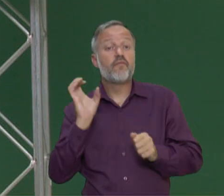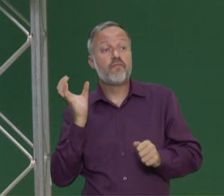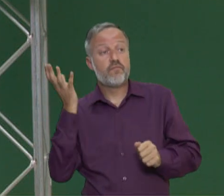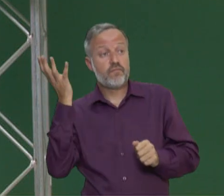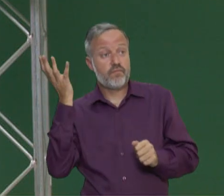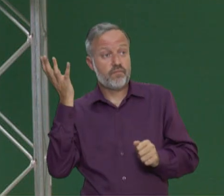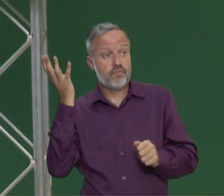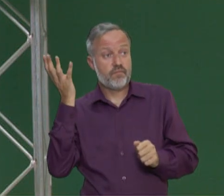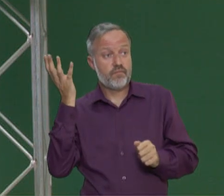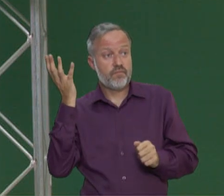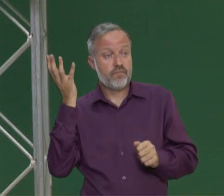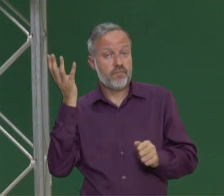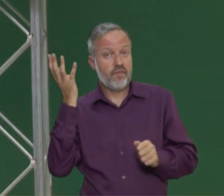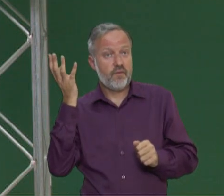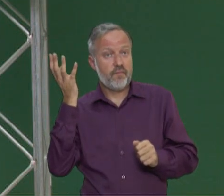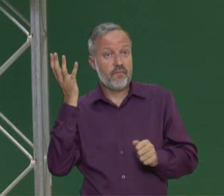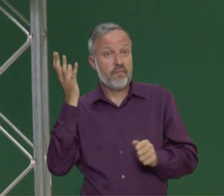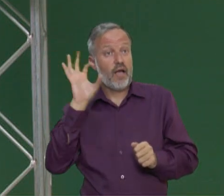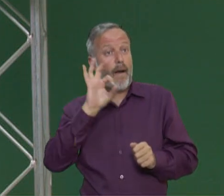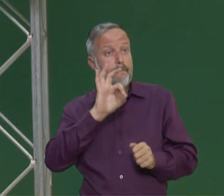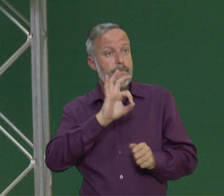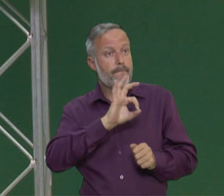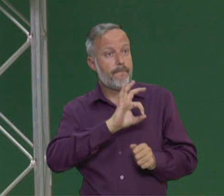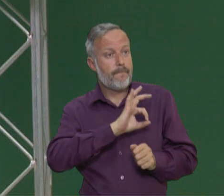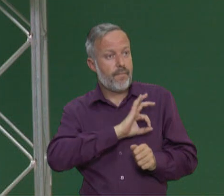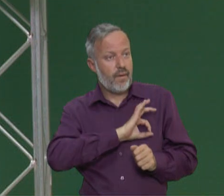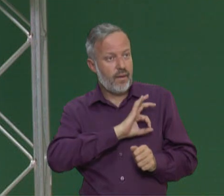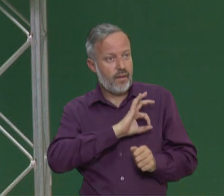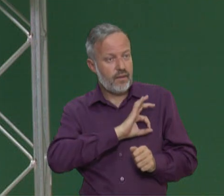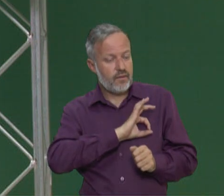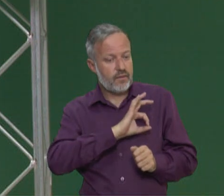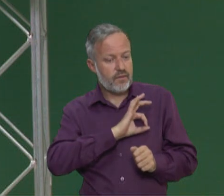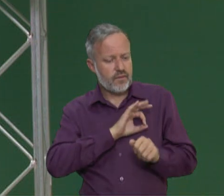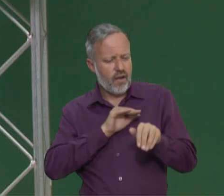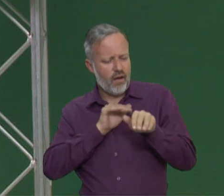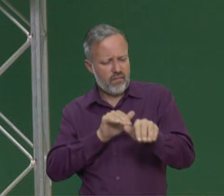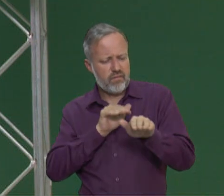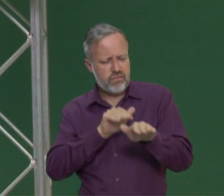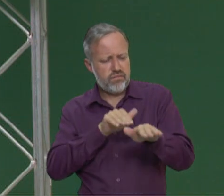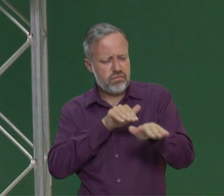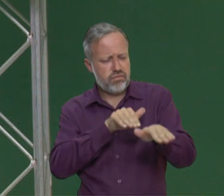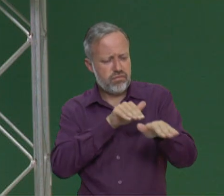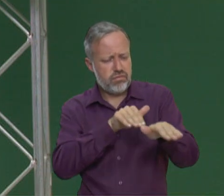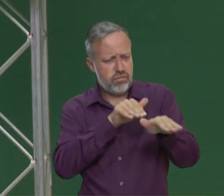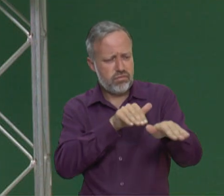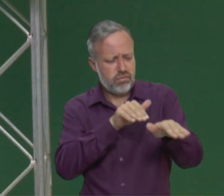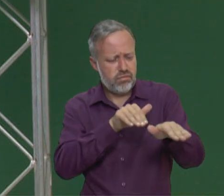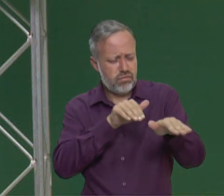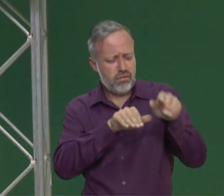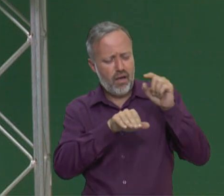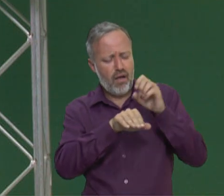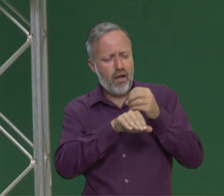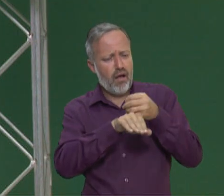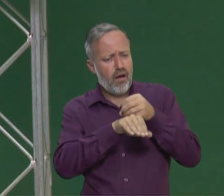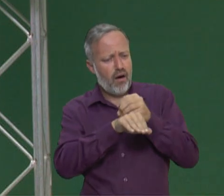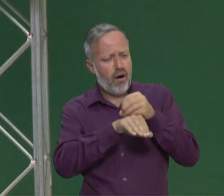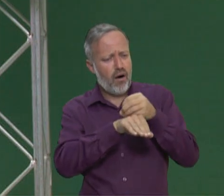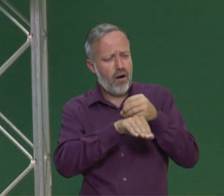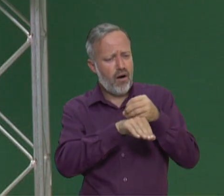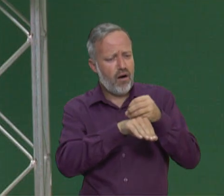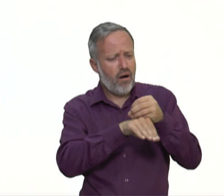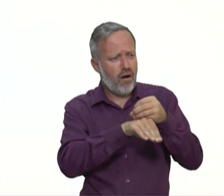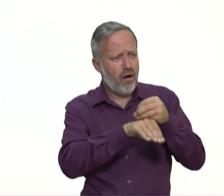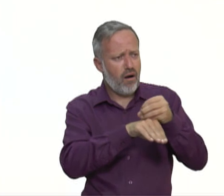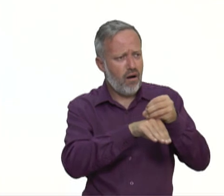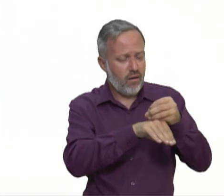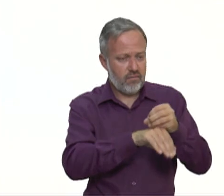aconteceu? A polícia, ou o carro da polícia, passou a persegui-lo. Próxima questão, exercise number